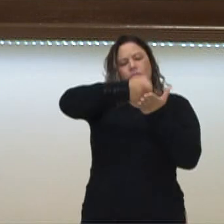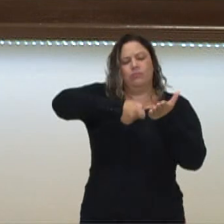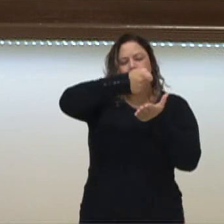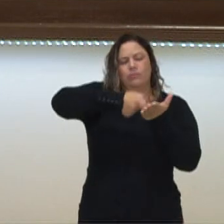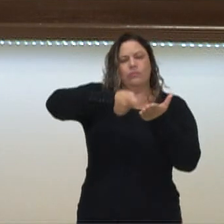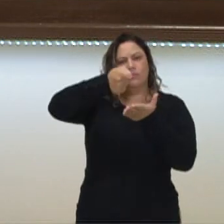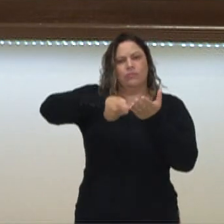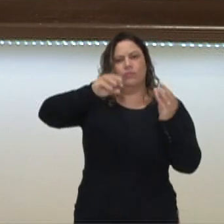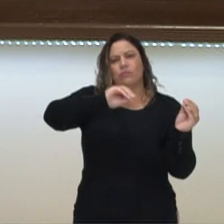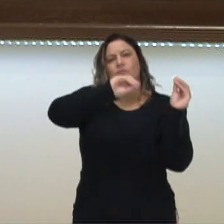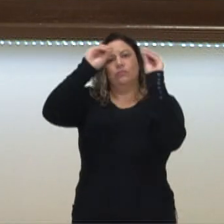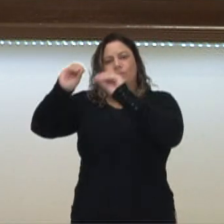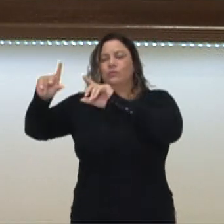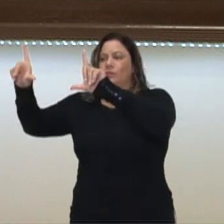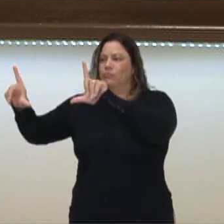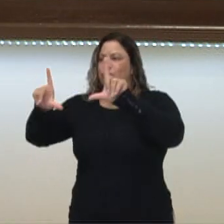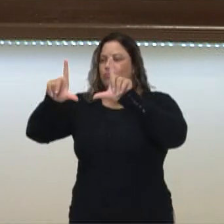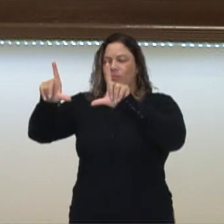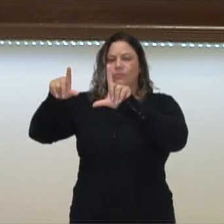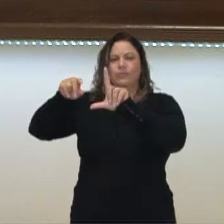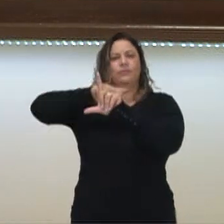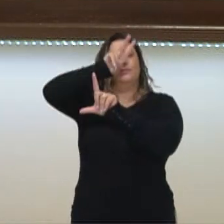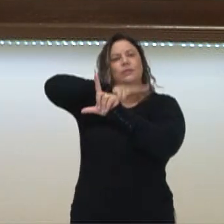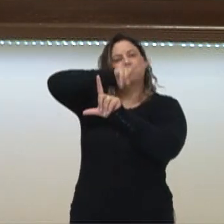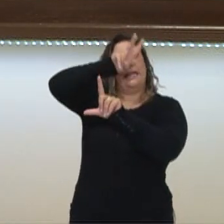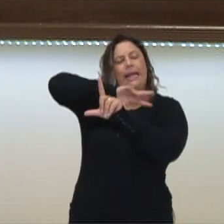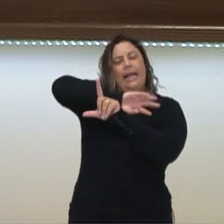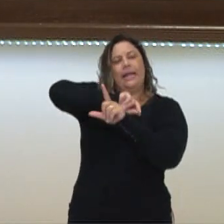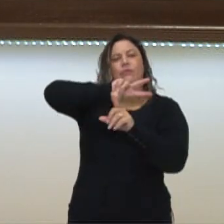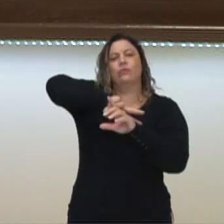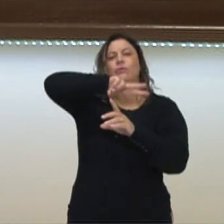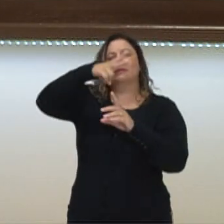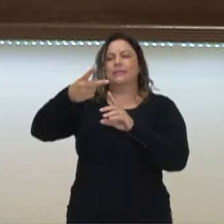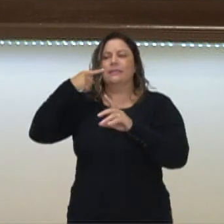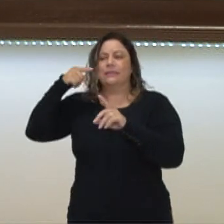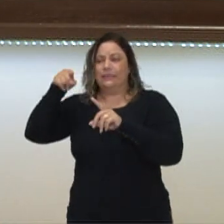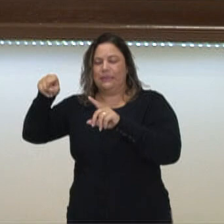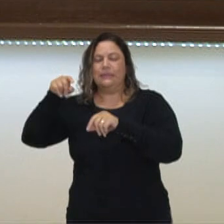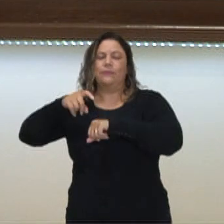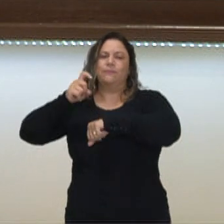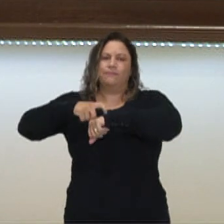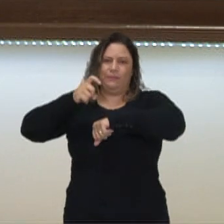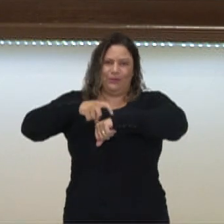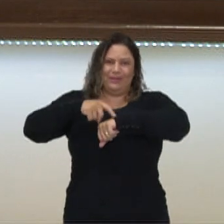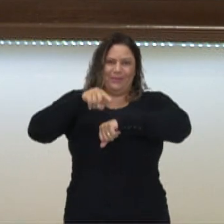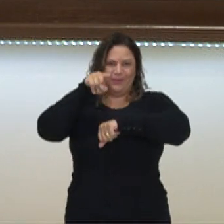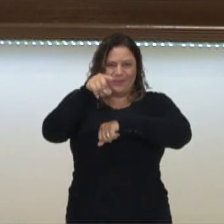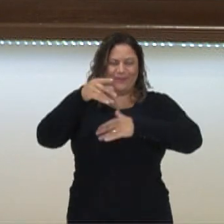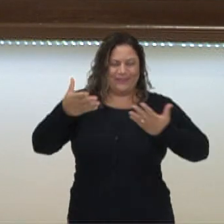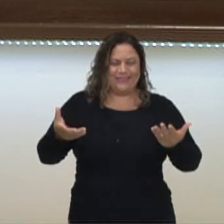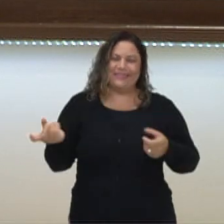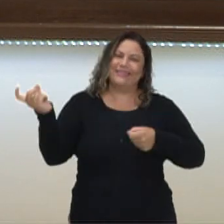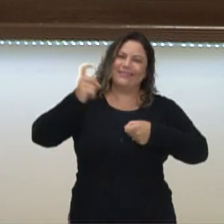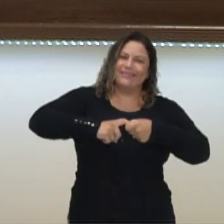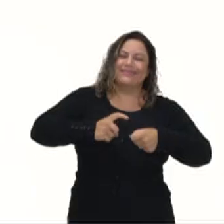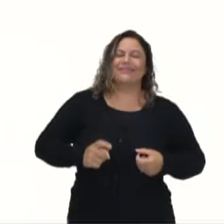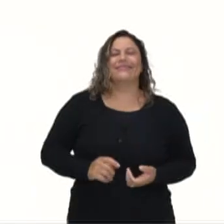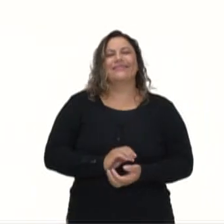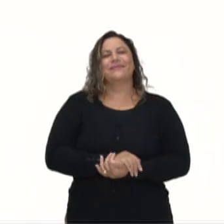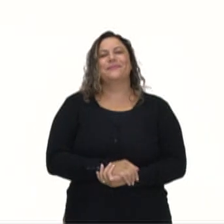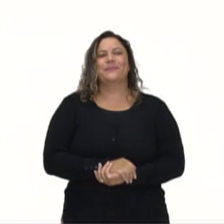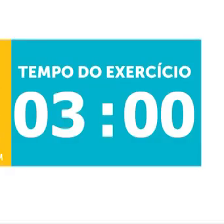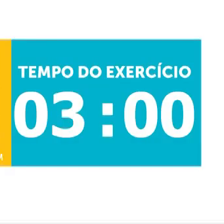enquanto você estava lendo ali a transcrição da entrevista. Eu vou dar um tempinho aí para vocês e nós já voltamos.